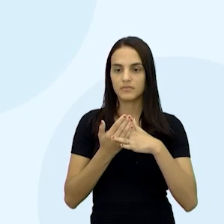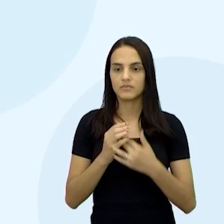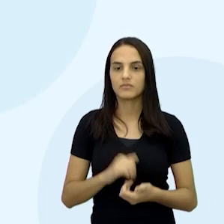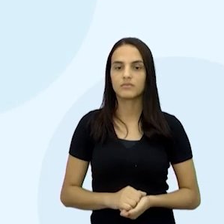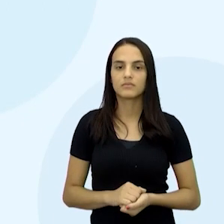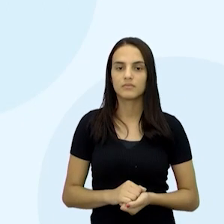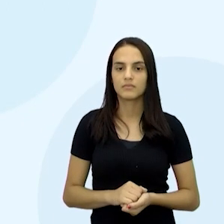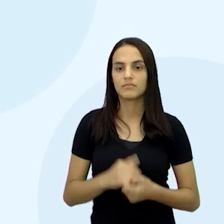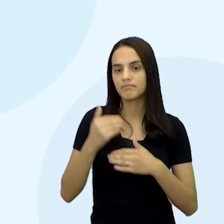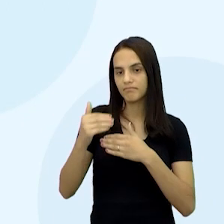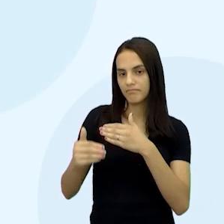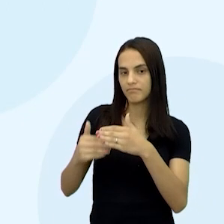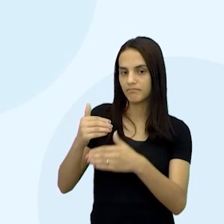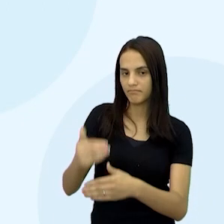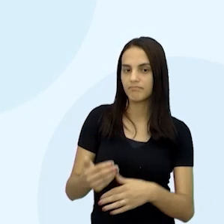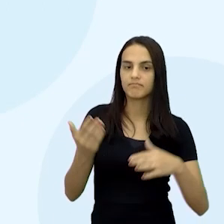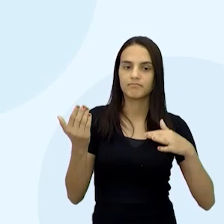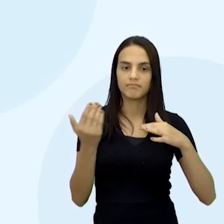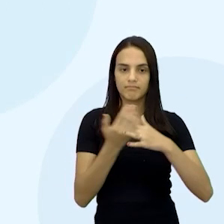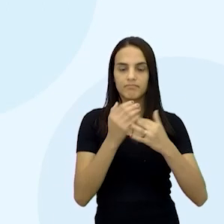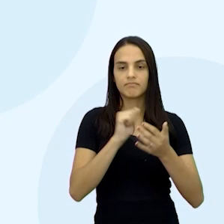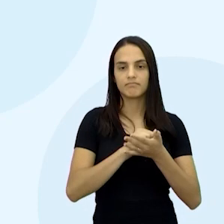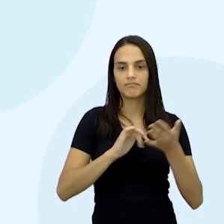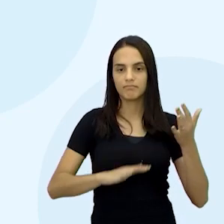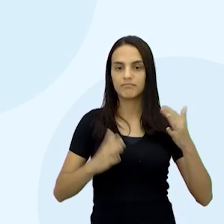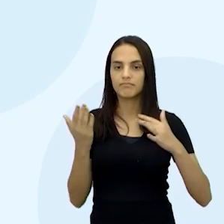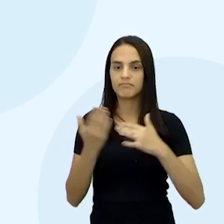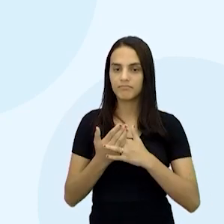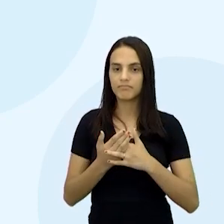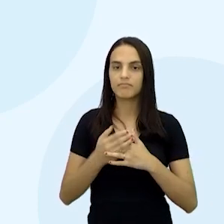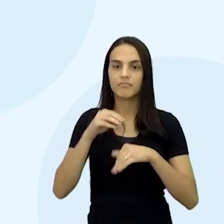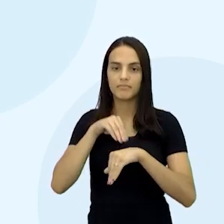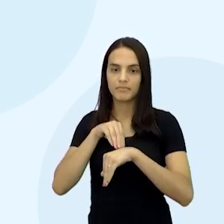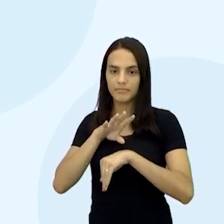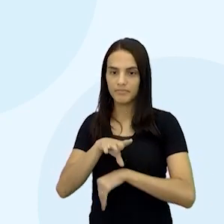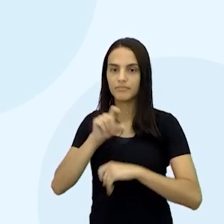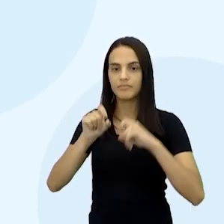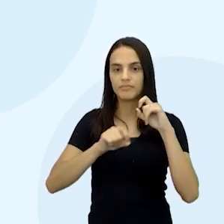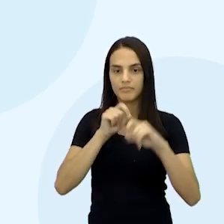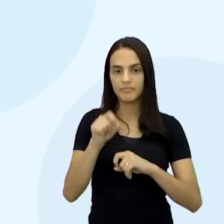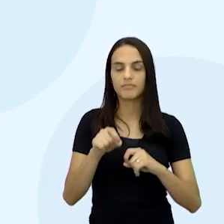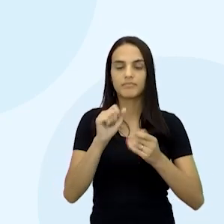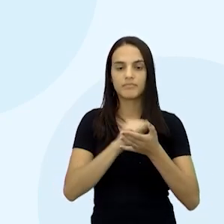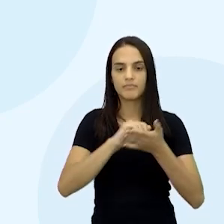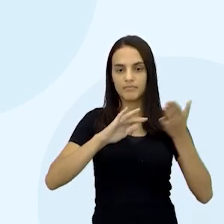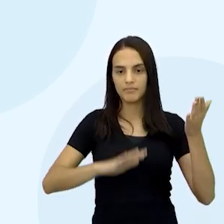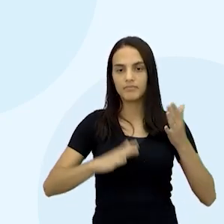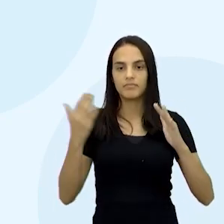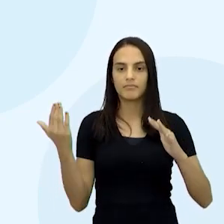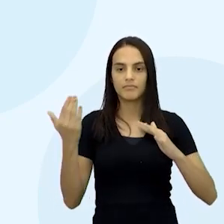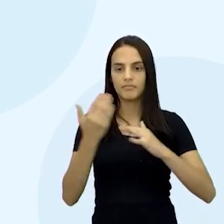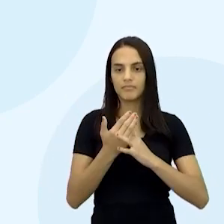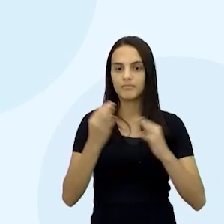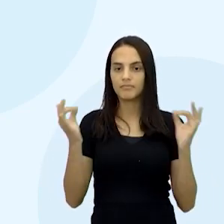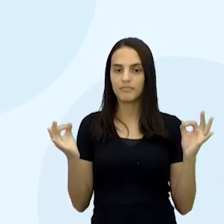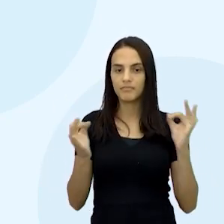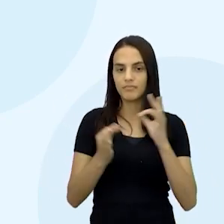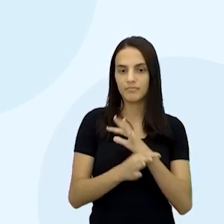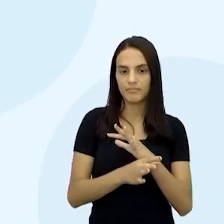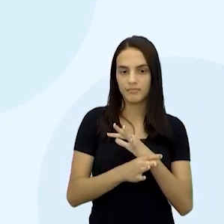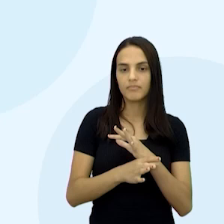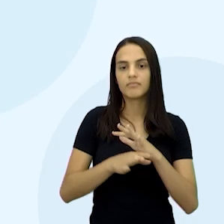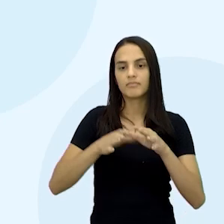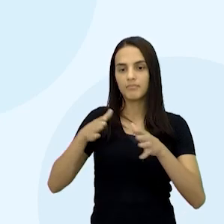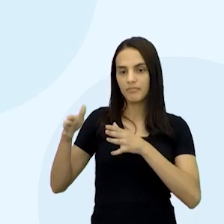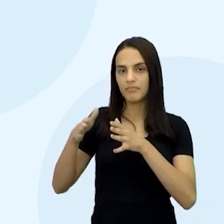o percursor integrador de atividades integradas, as sugestões de atividades integradas alternam momentos em que